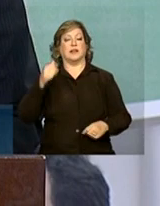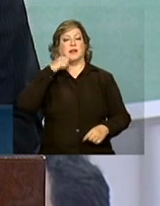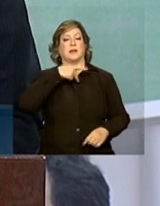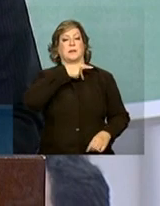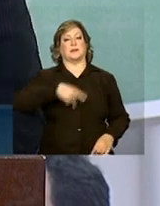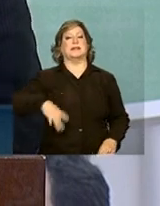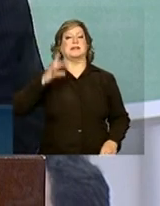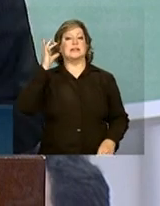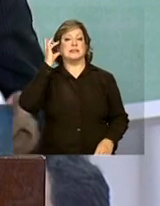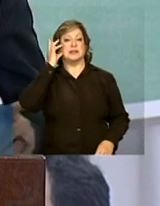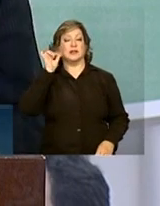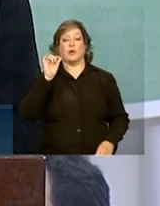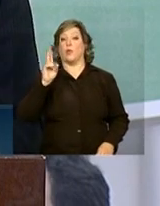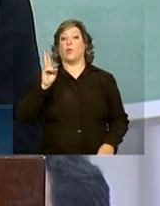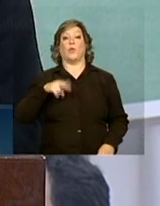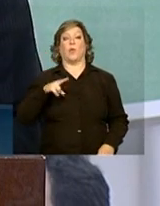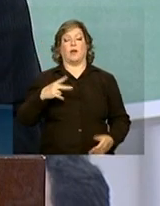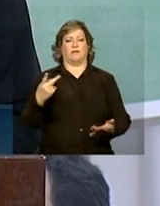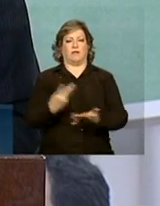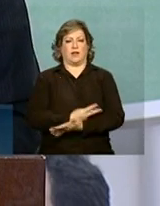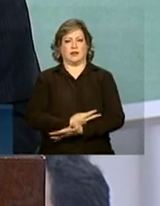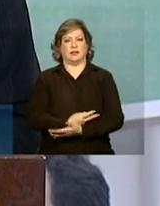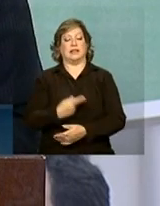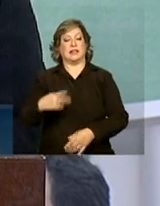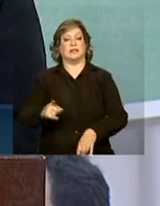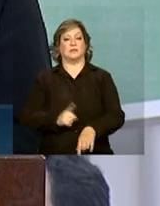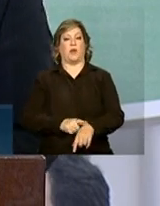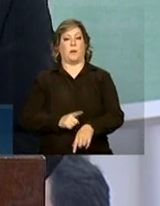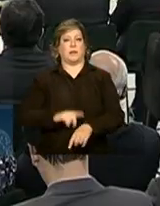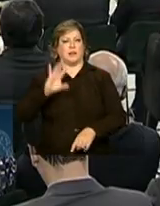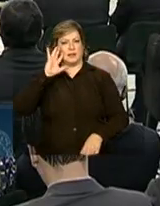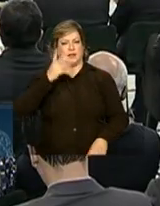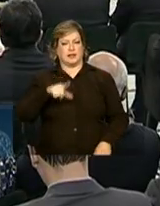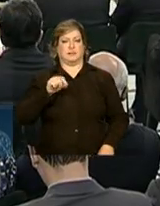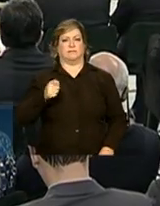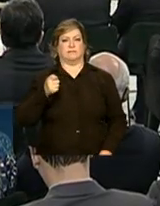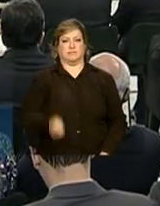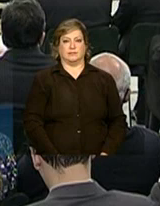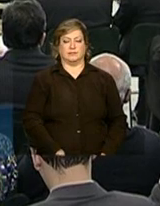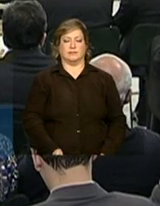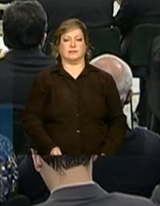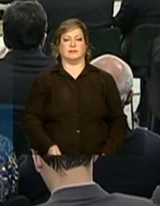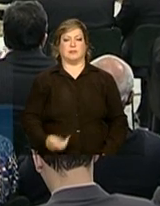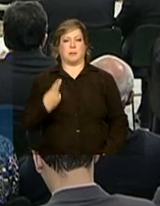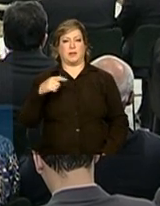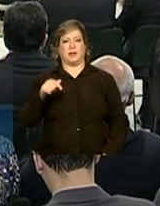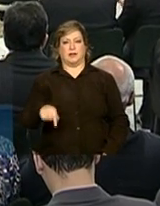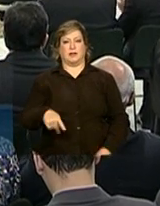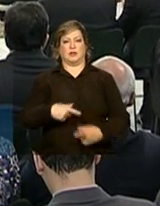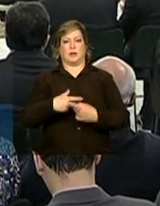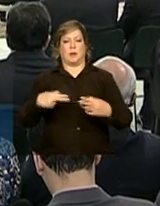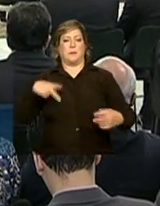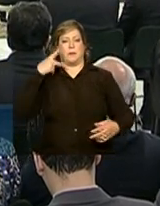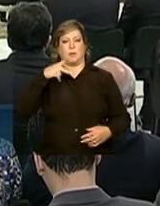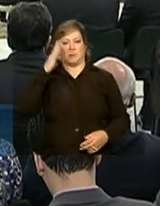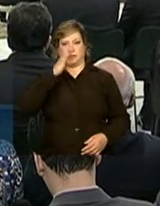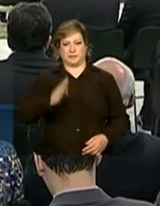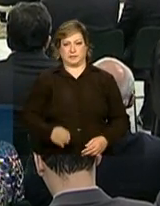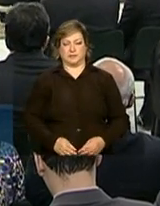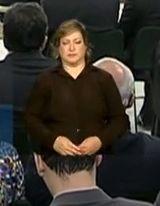presidenta Dilma Rousseff, que nunca falha nesses momentos decisivos de definição das políticas